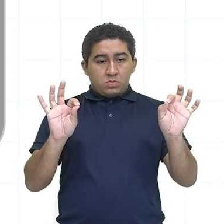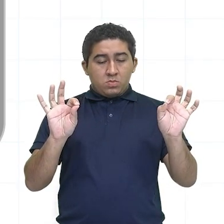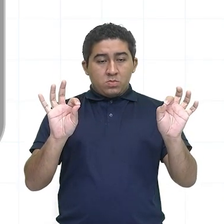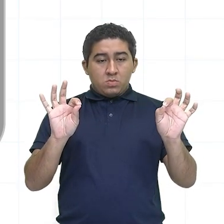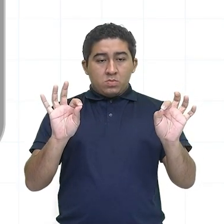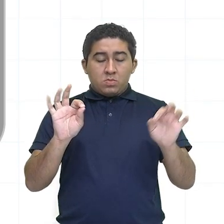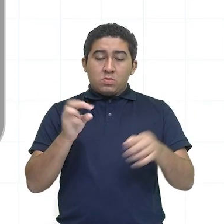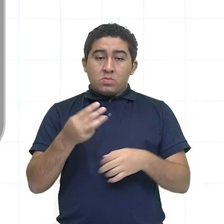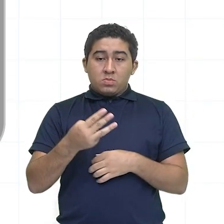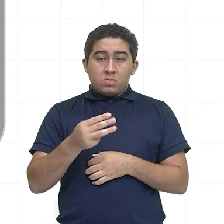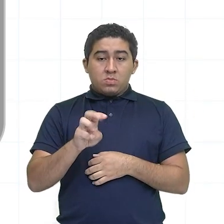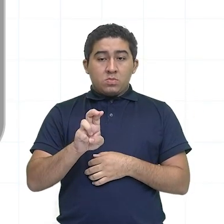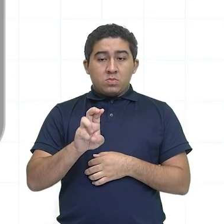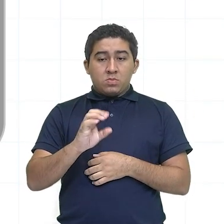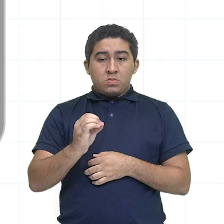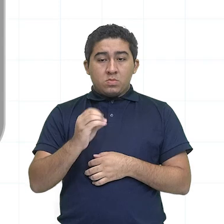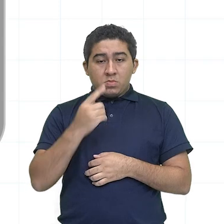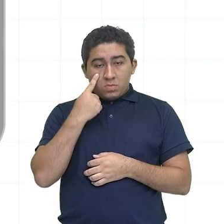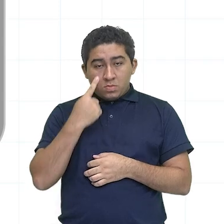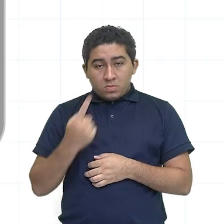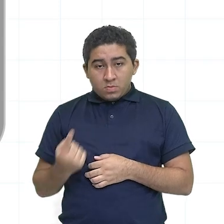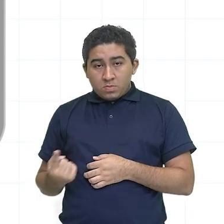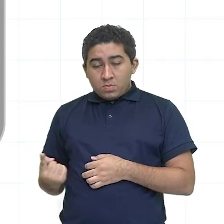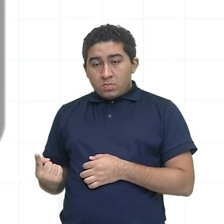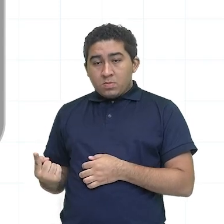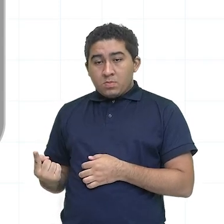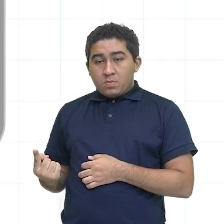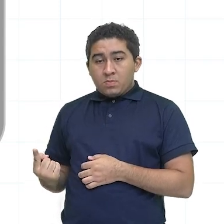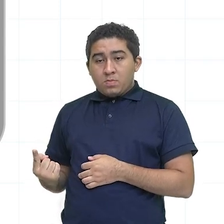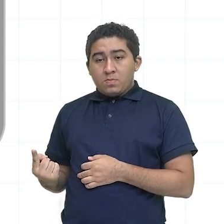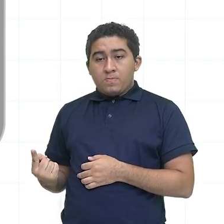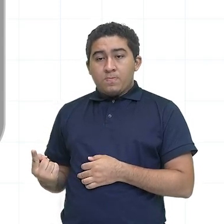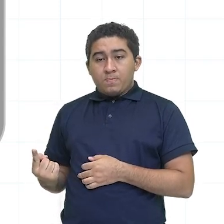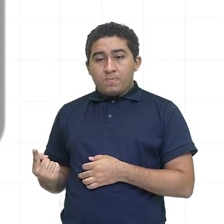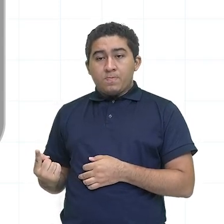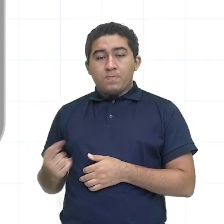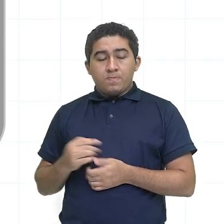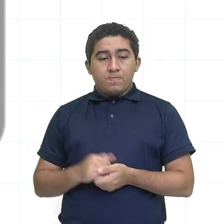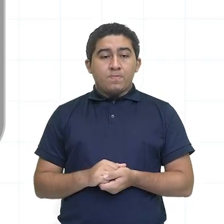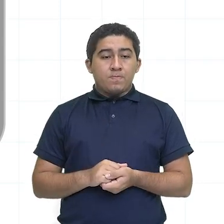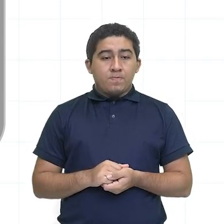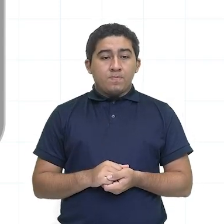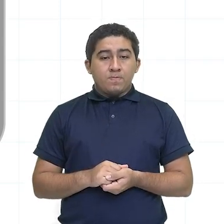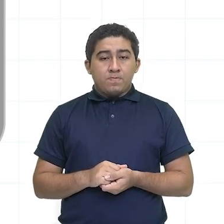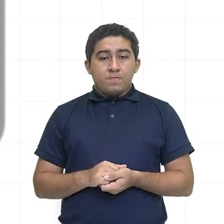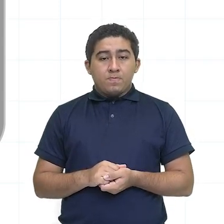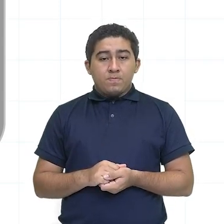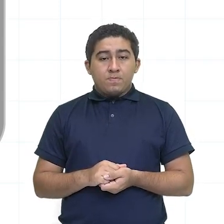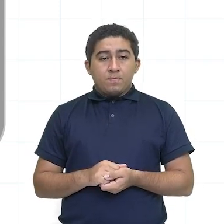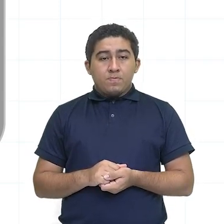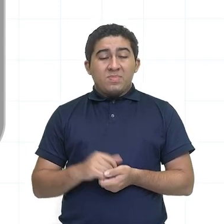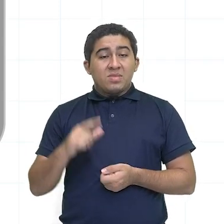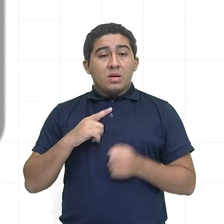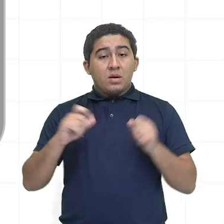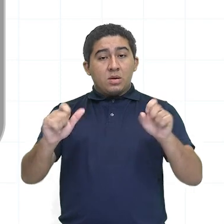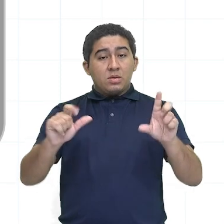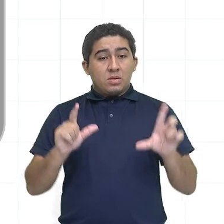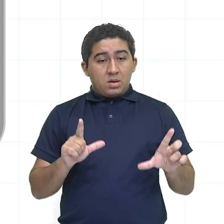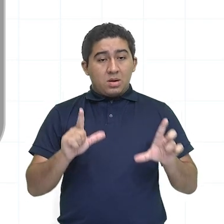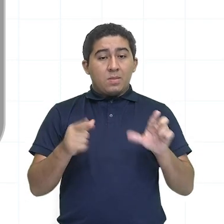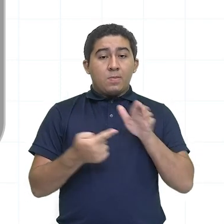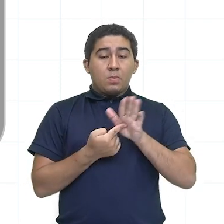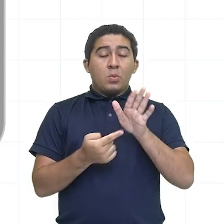perímetro, né? Já que eu estou aqui fazendo o entorno do campo, ele está me dando ali na tela também o seu perímetro,